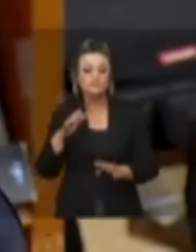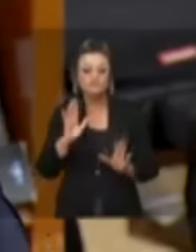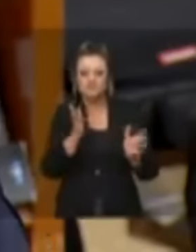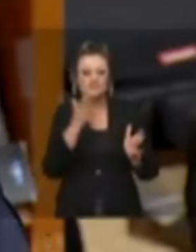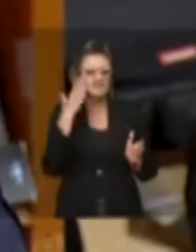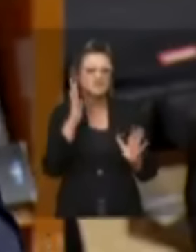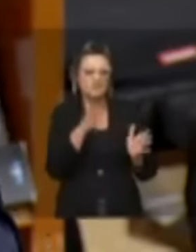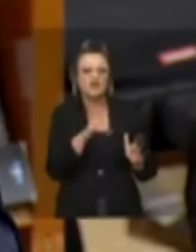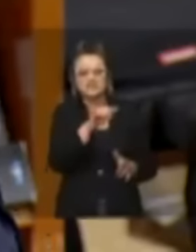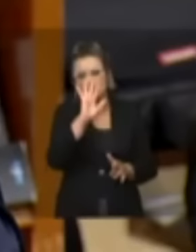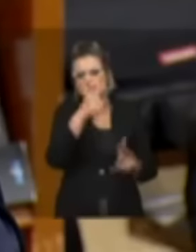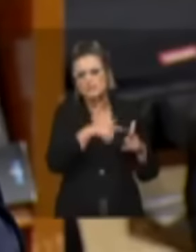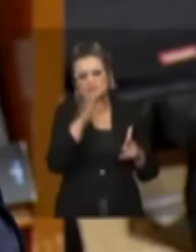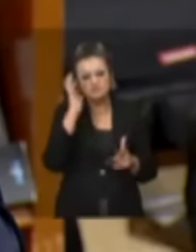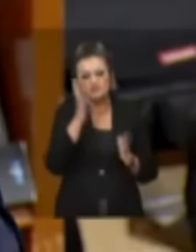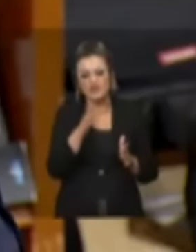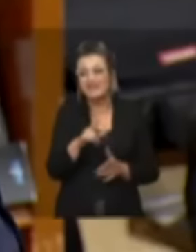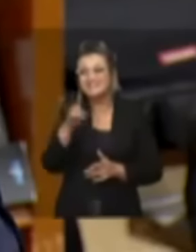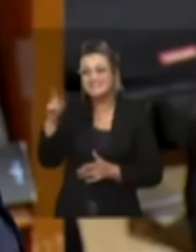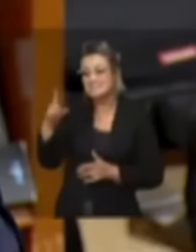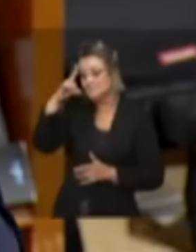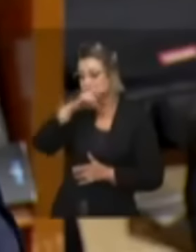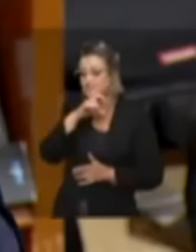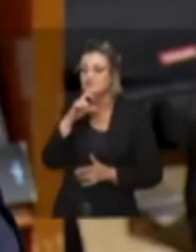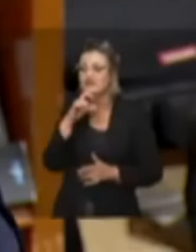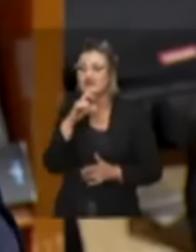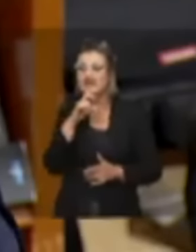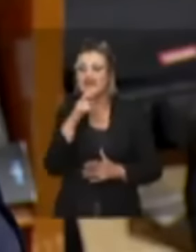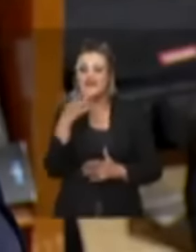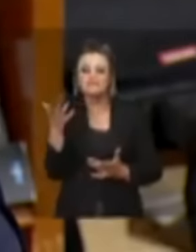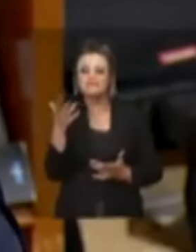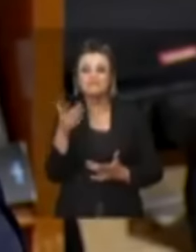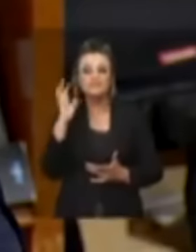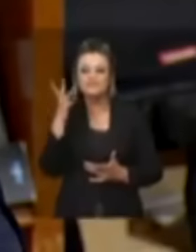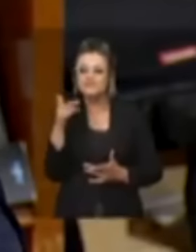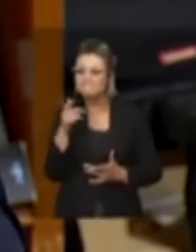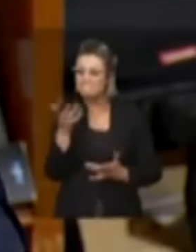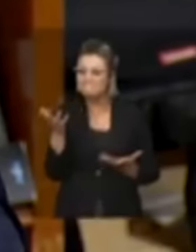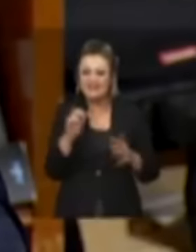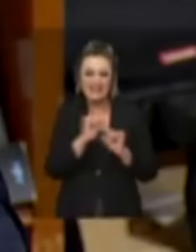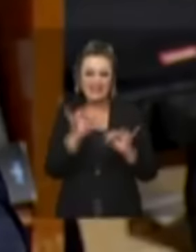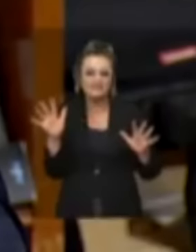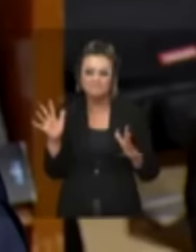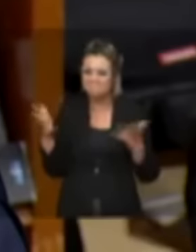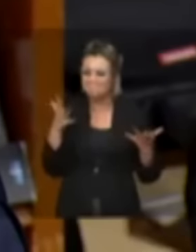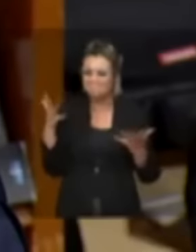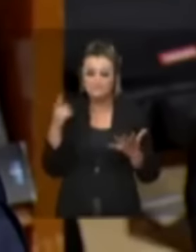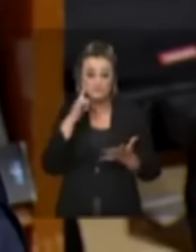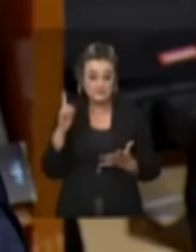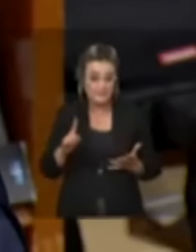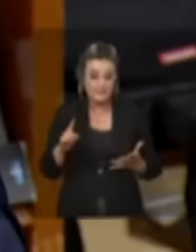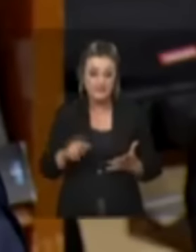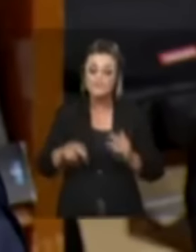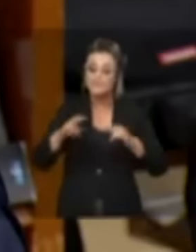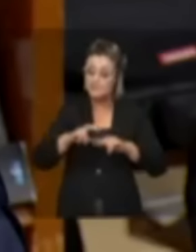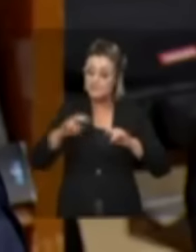ordenamento jurídico os casos difíceis são aqueles para os quais não há uma solução nítida pré-pronta e portanto Você